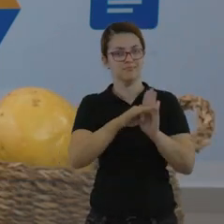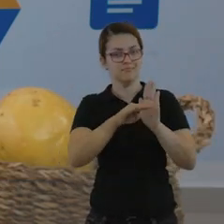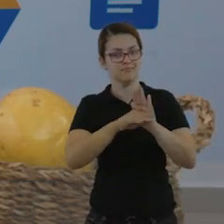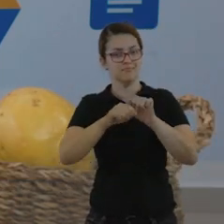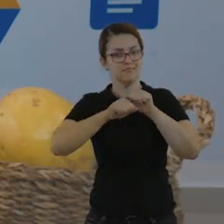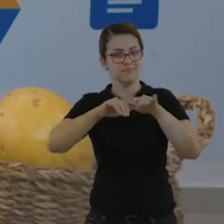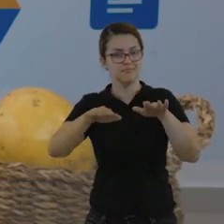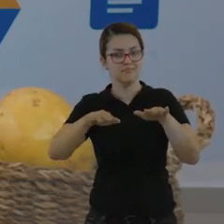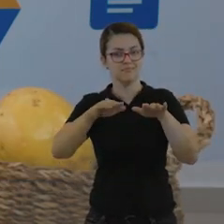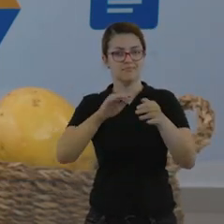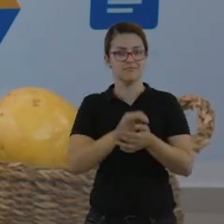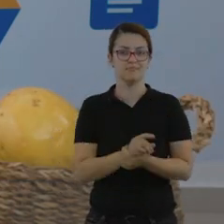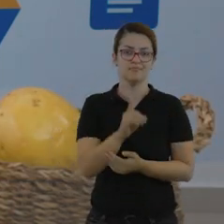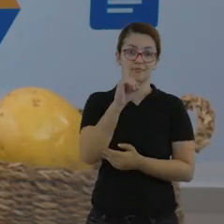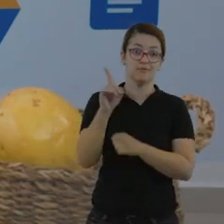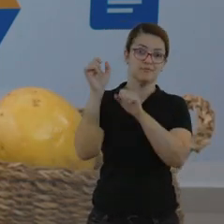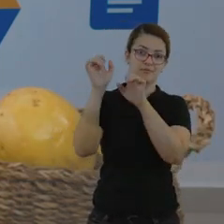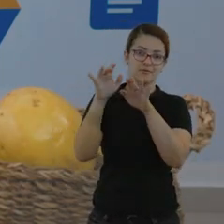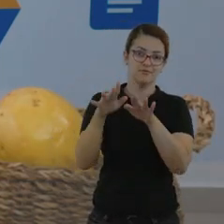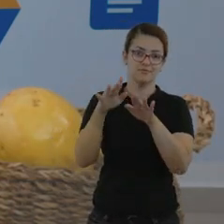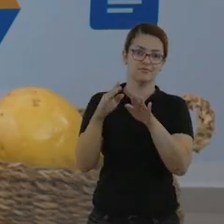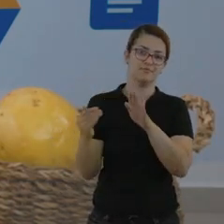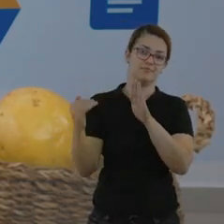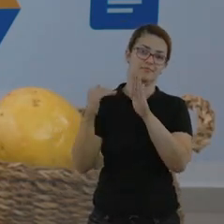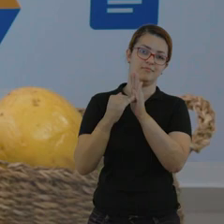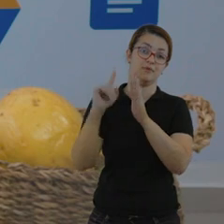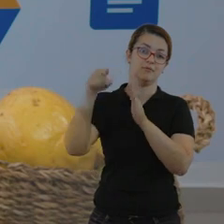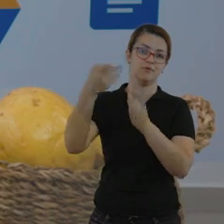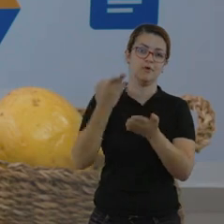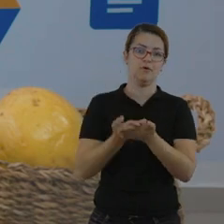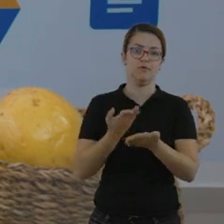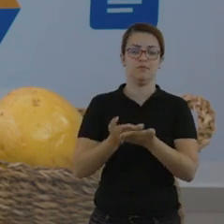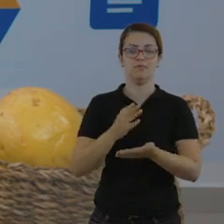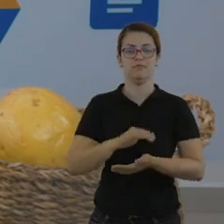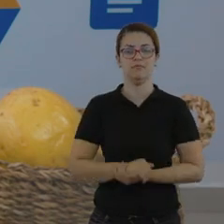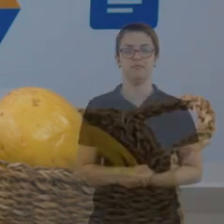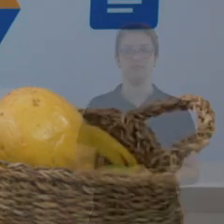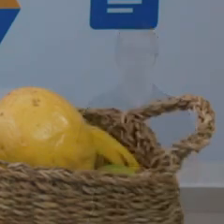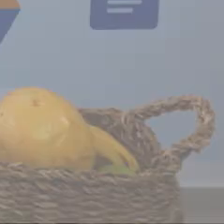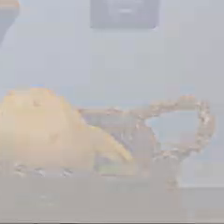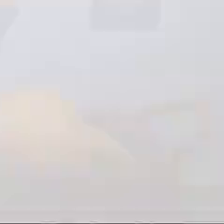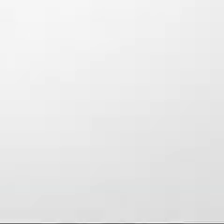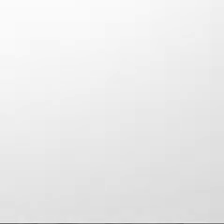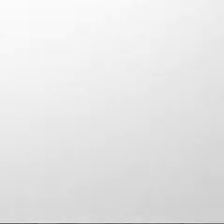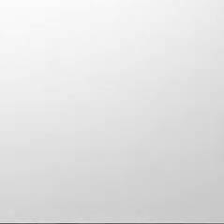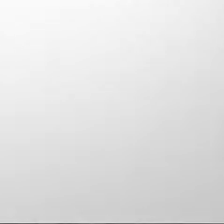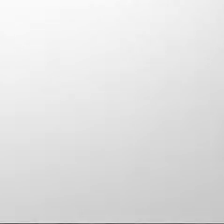gente deixar como uma trajetória nossa. Fiquem com Deus, até a próxima!